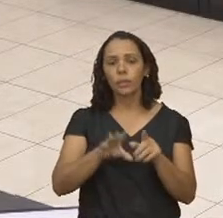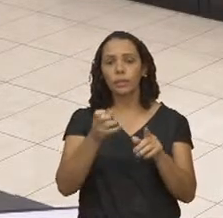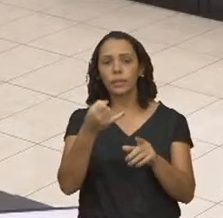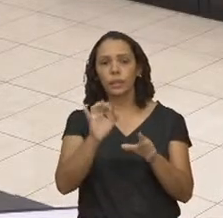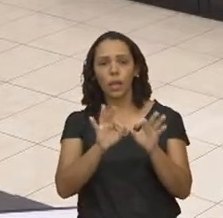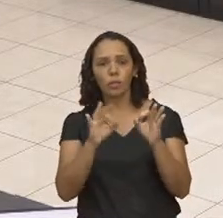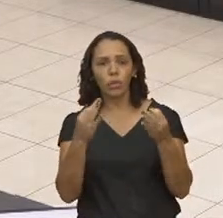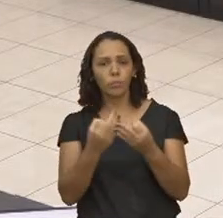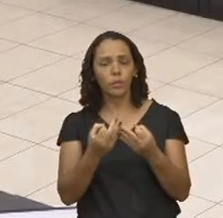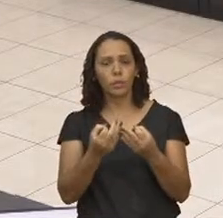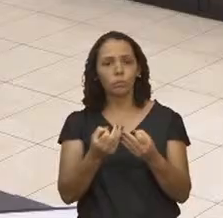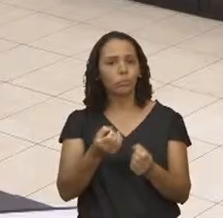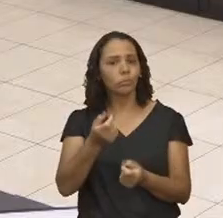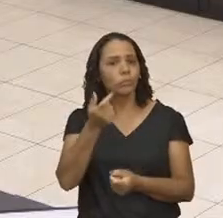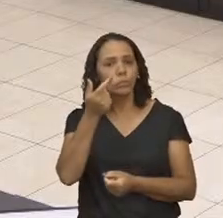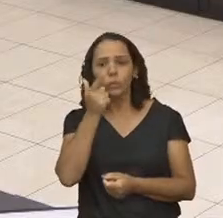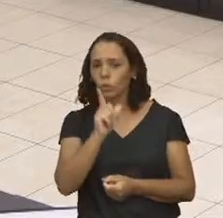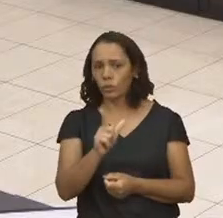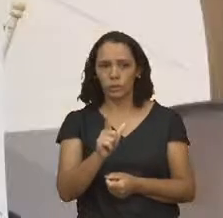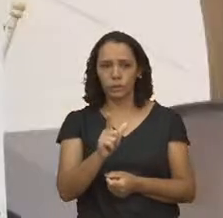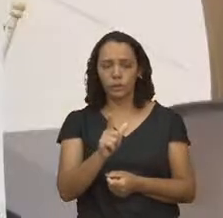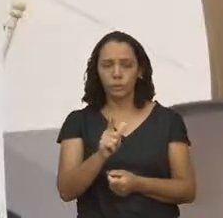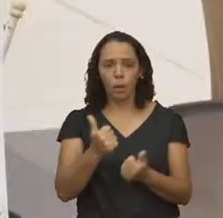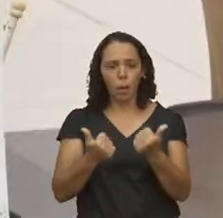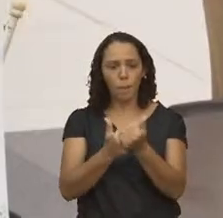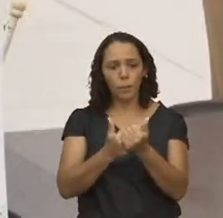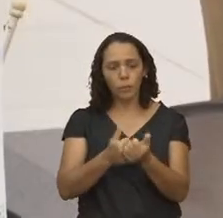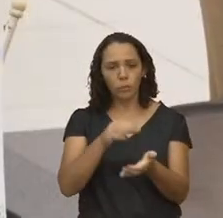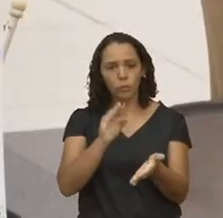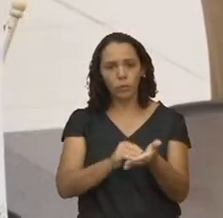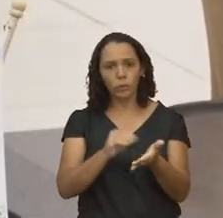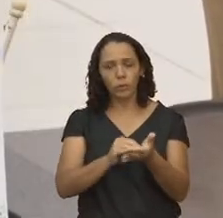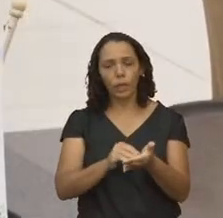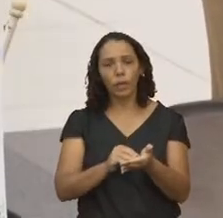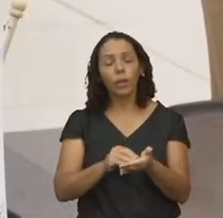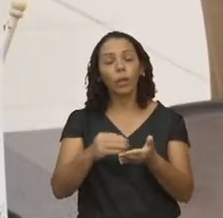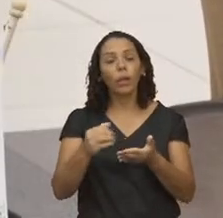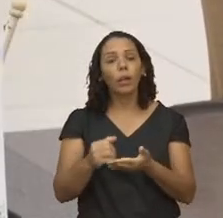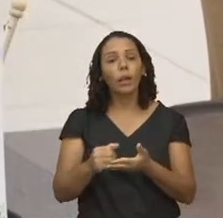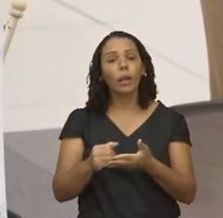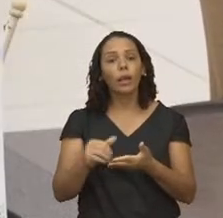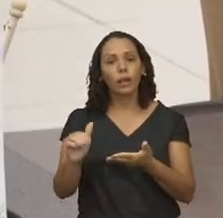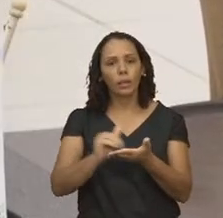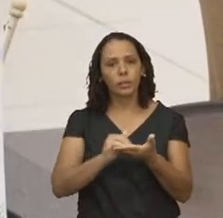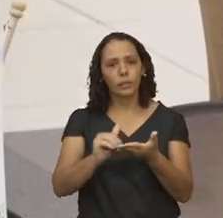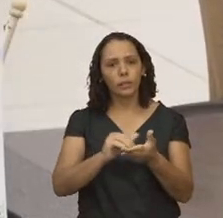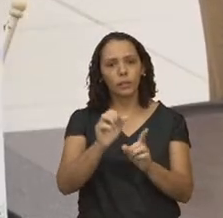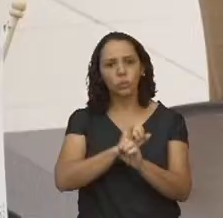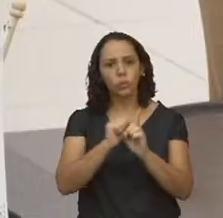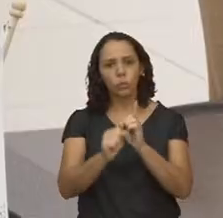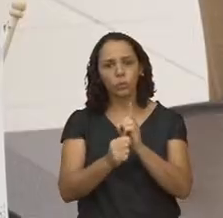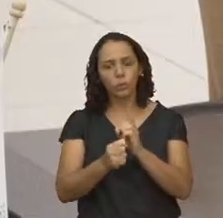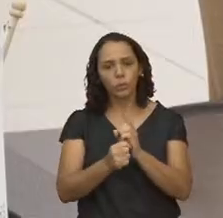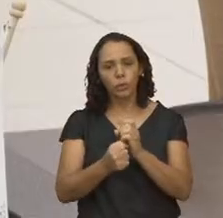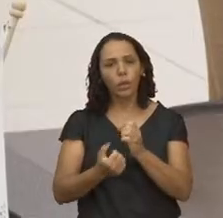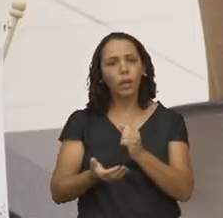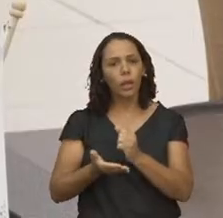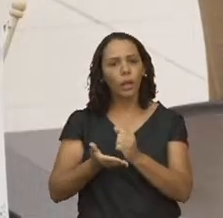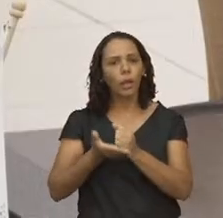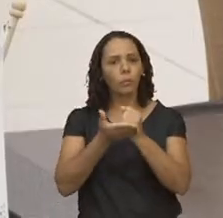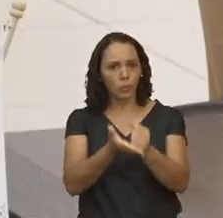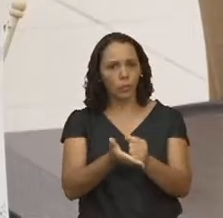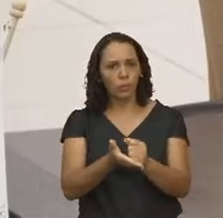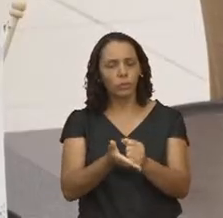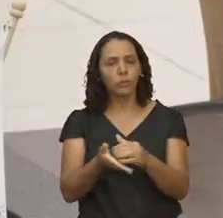condições, tá? Não tiver suporte, a assistência social, a Secretaria de Assistência Social vai estar dando todo esse suporte para